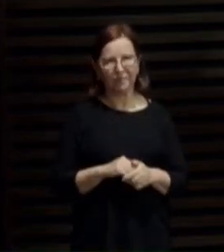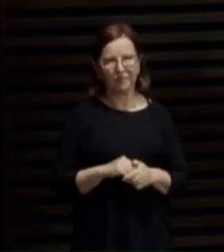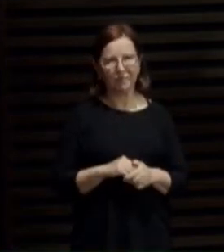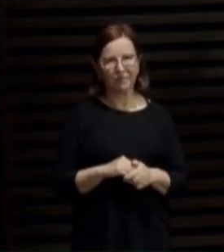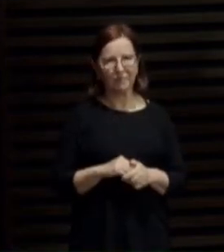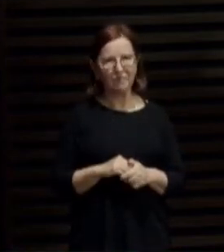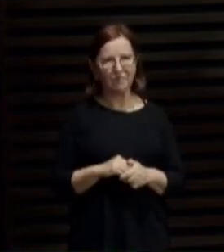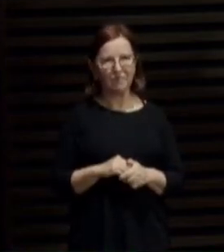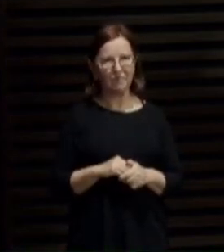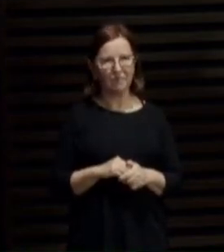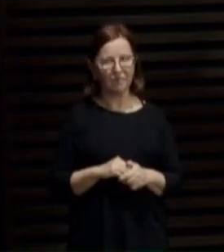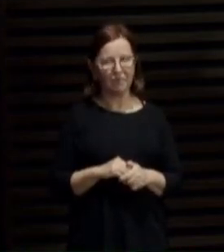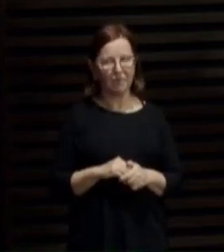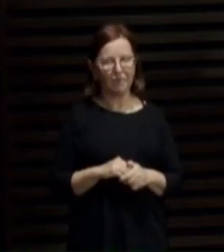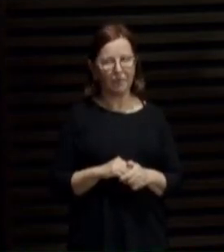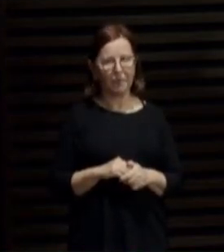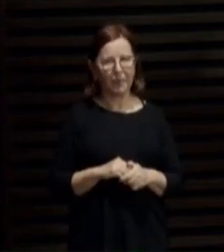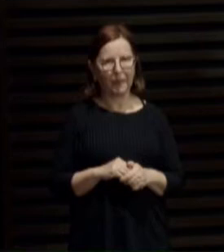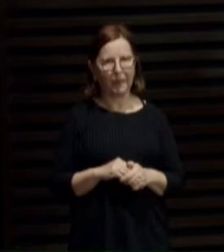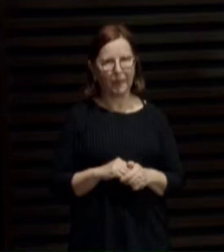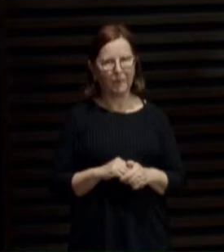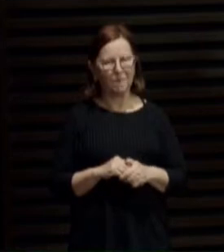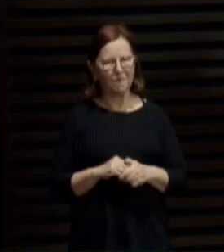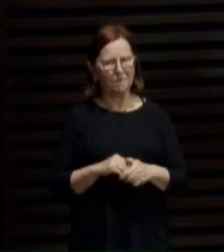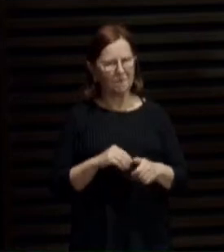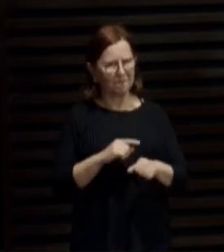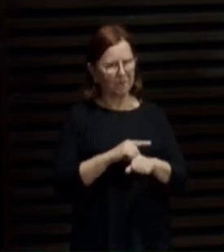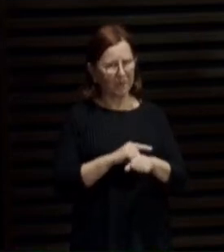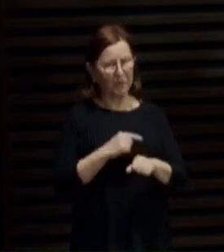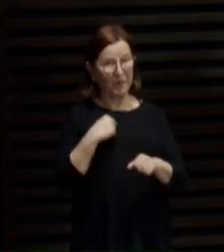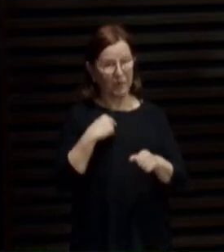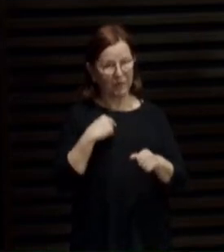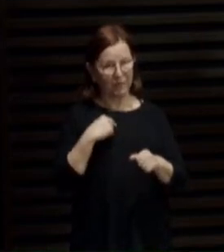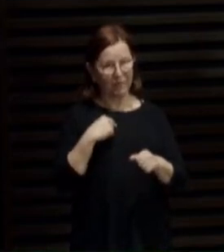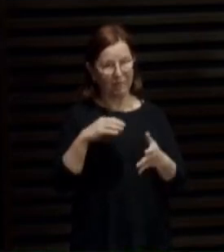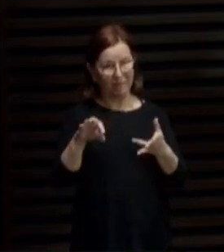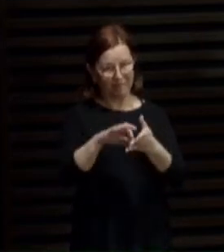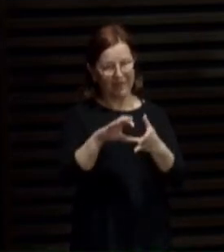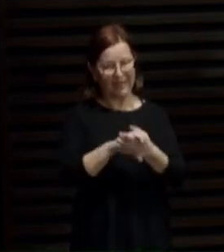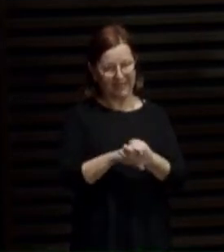Quando nós nos casamos, logo depois eu fiz um curso